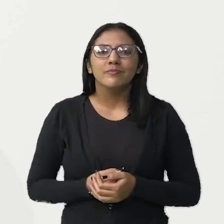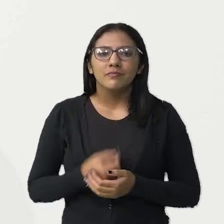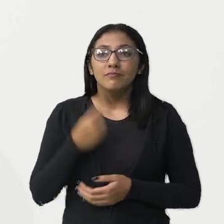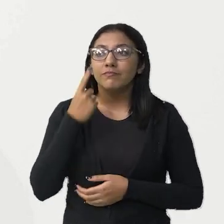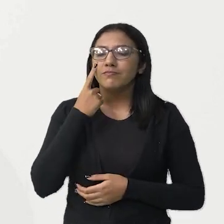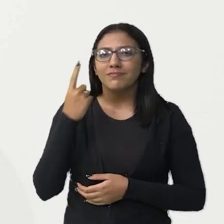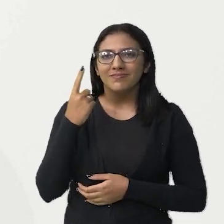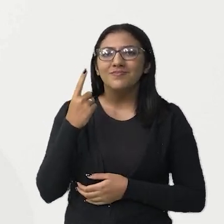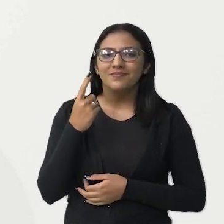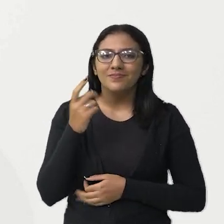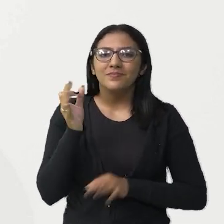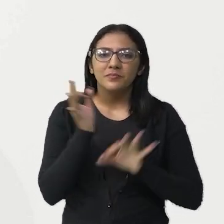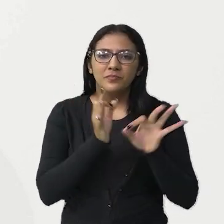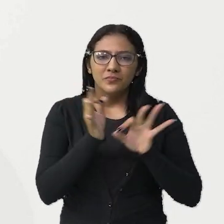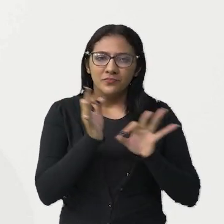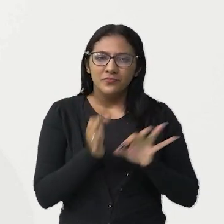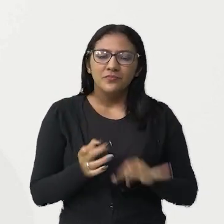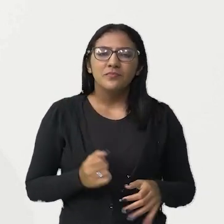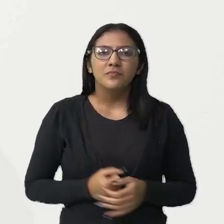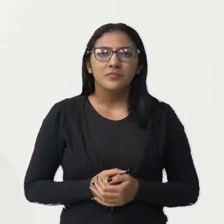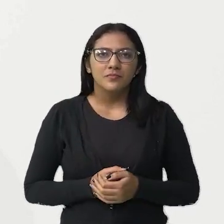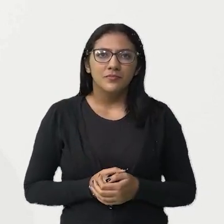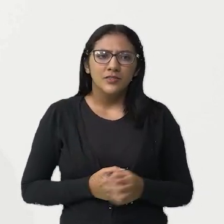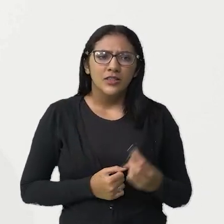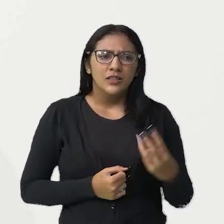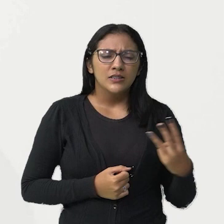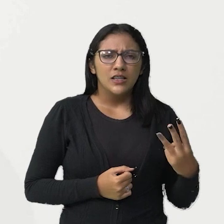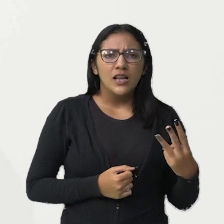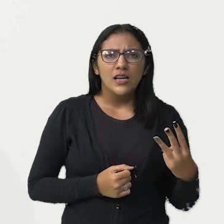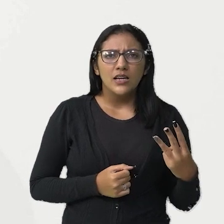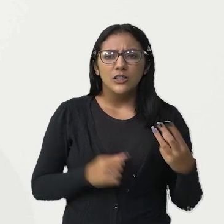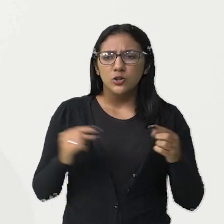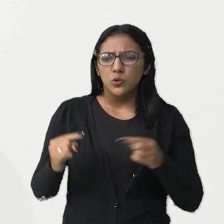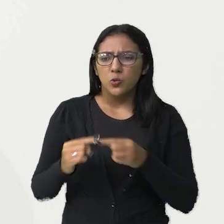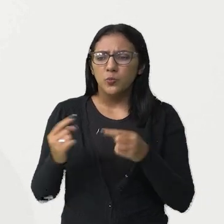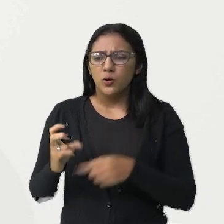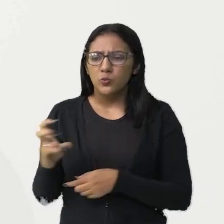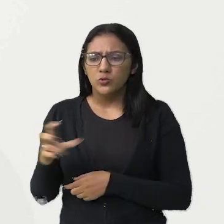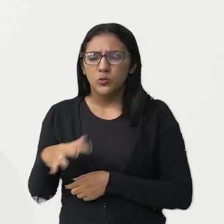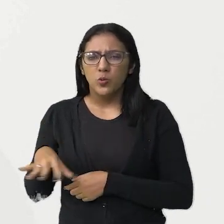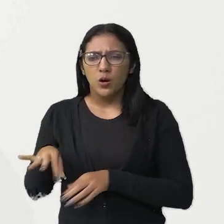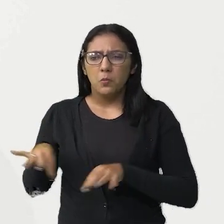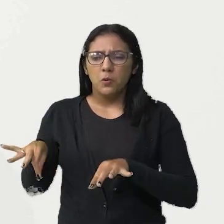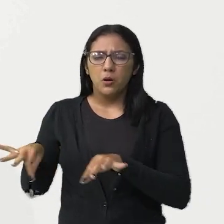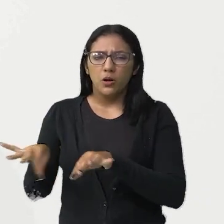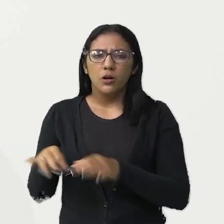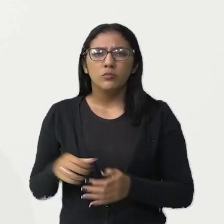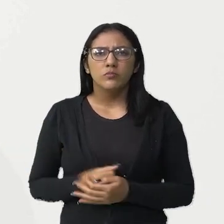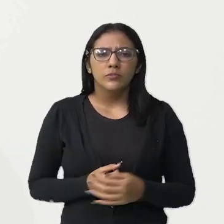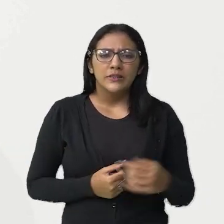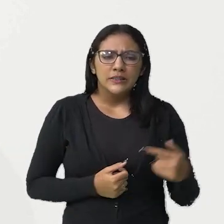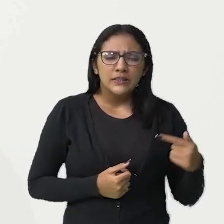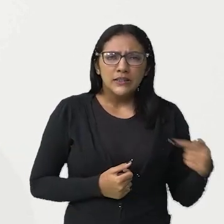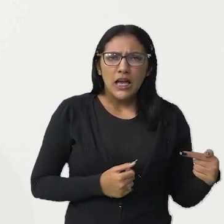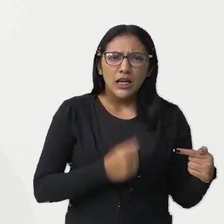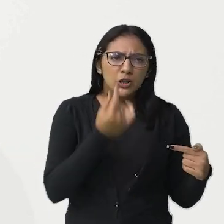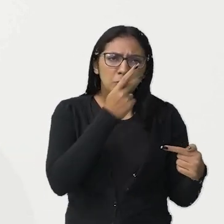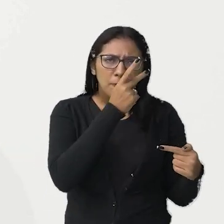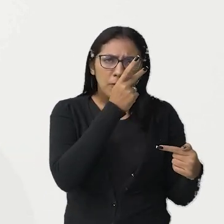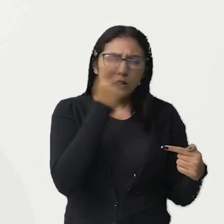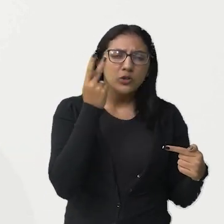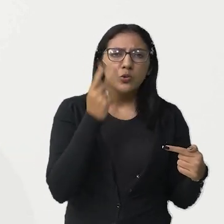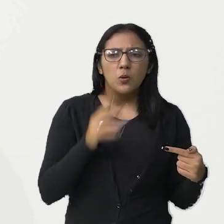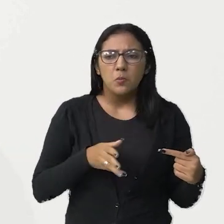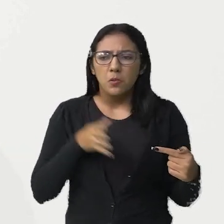aí uma tabelinha, né? Então, 3 pessoas plantam 5 metros, 7 pessoas plantam X metros